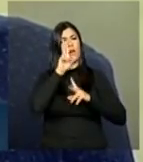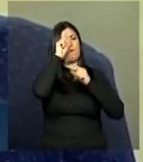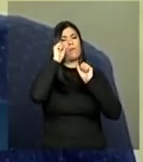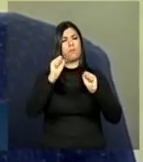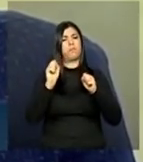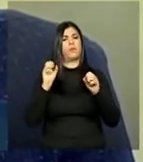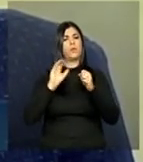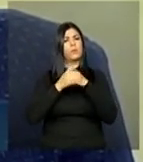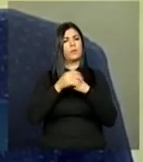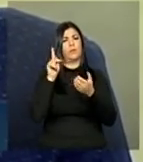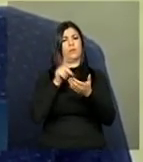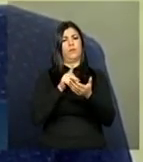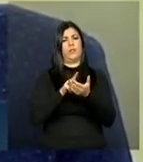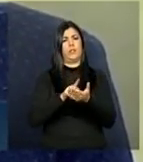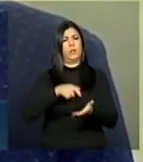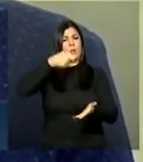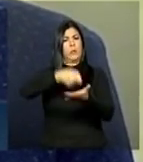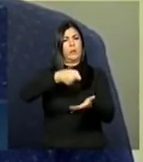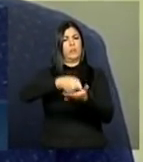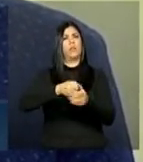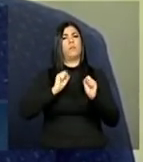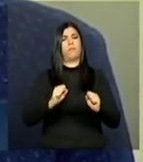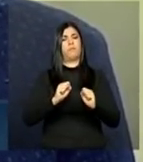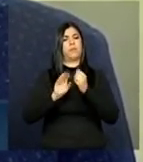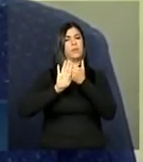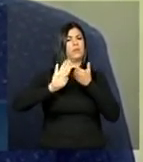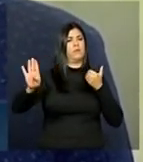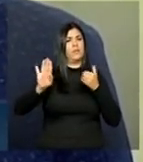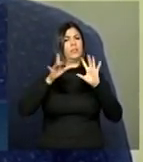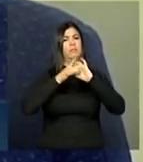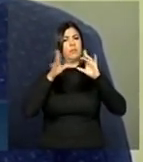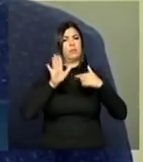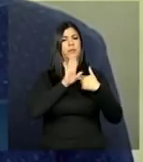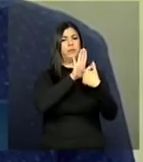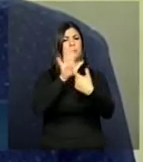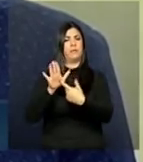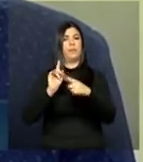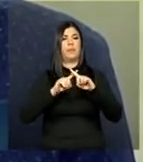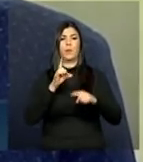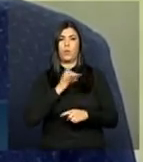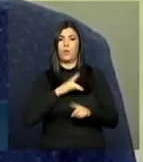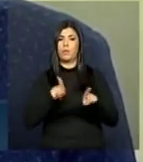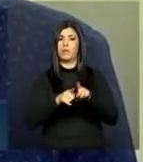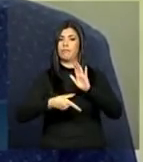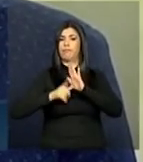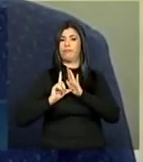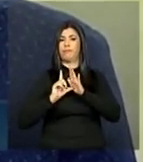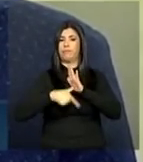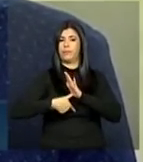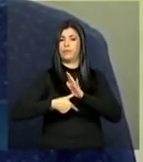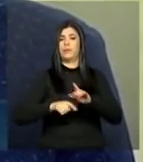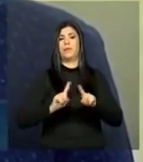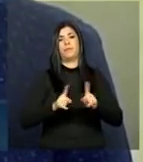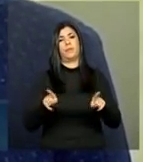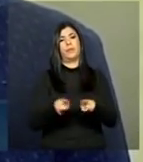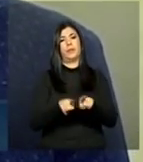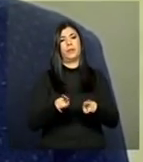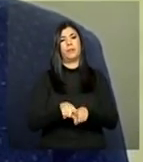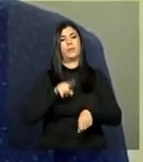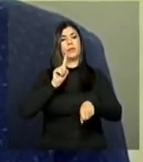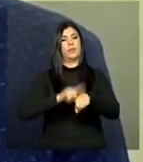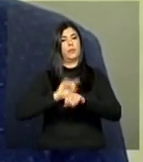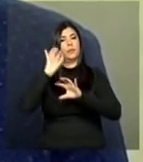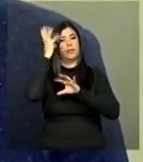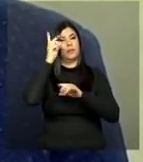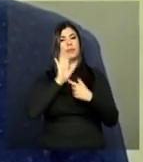verdade a tirania pode impedi-la de circular livremente o medo pode adiá-la mas o tempo acaba